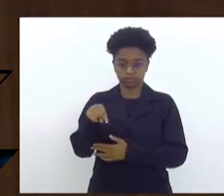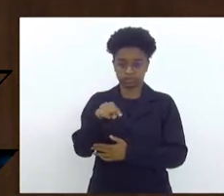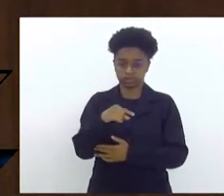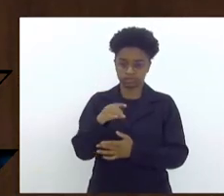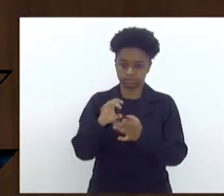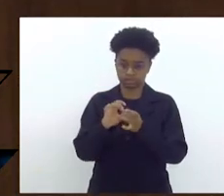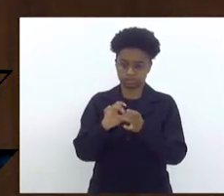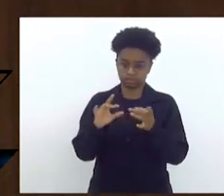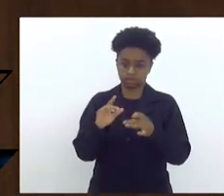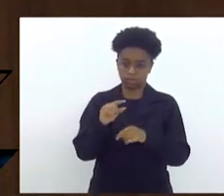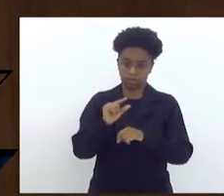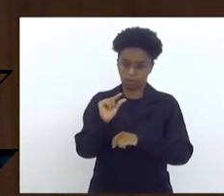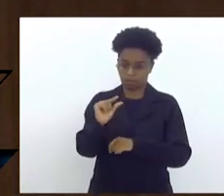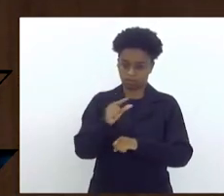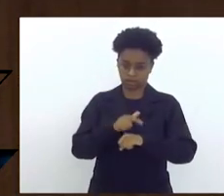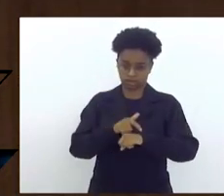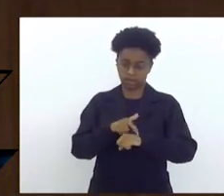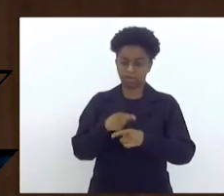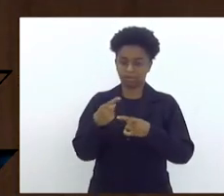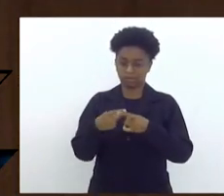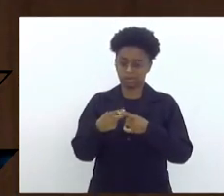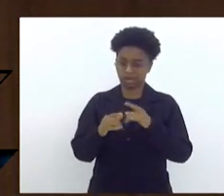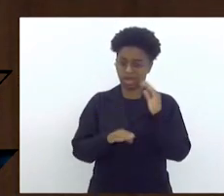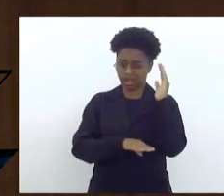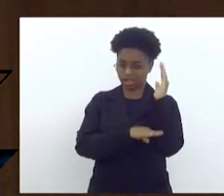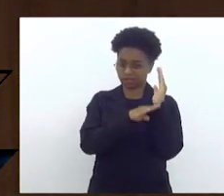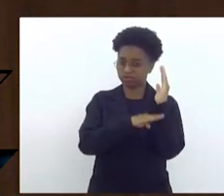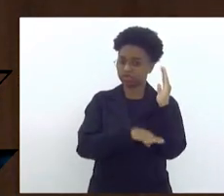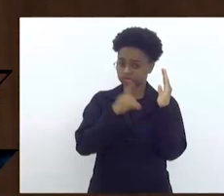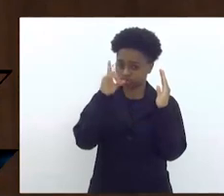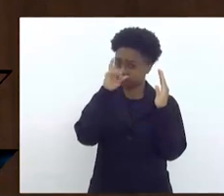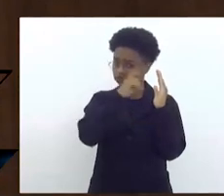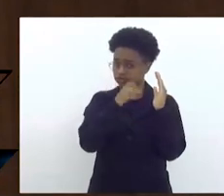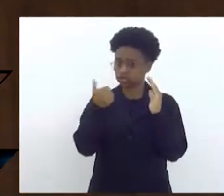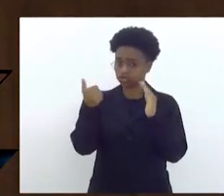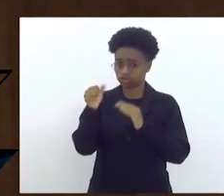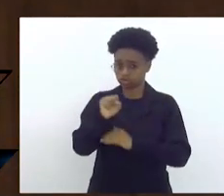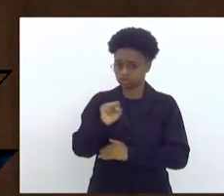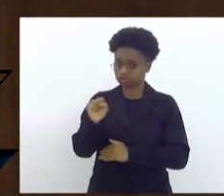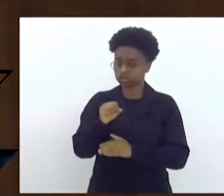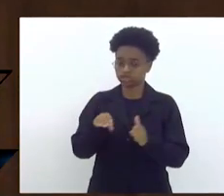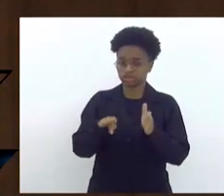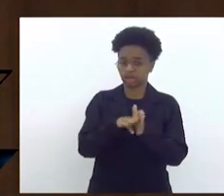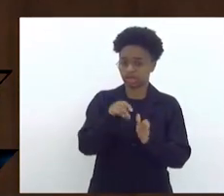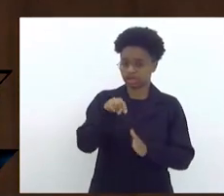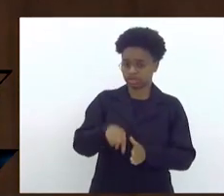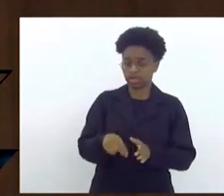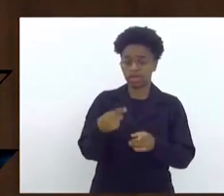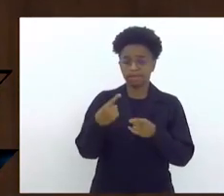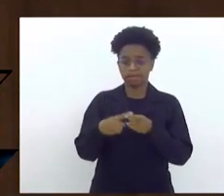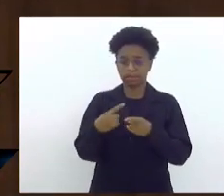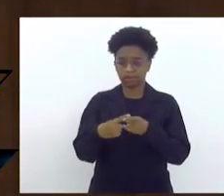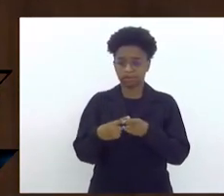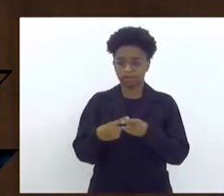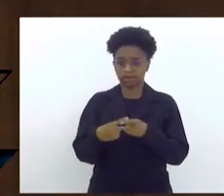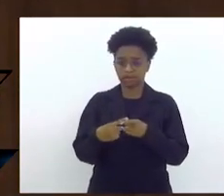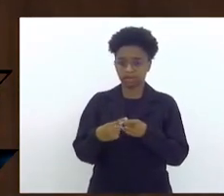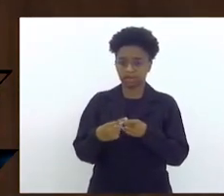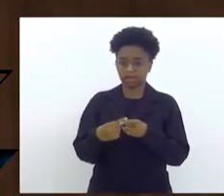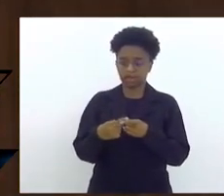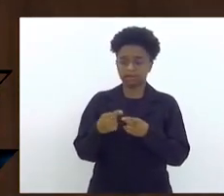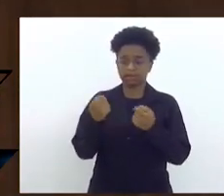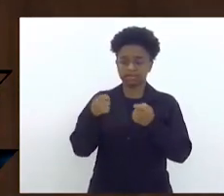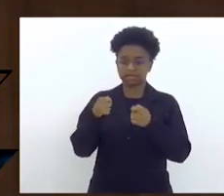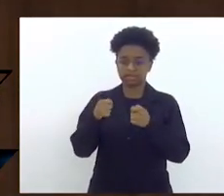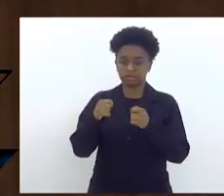de tempo quando a gente quer porque o elevador é complicado a gente vive no 18 esse andar não é atendido pelos elevadores da ala dos deputados